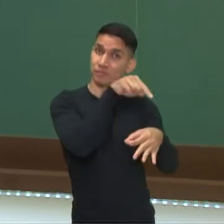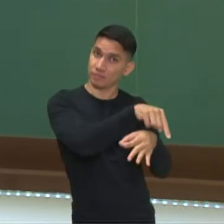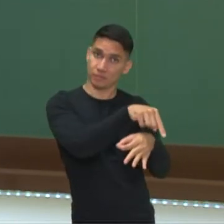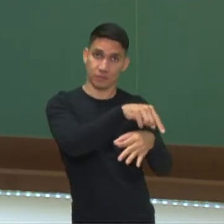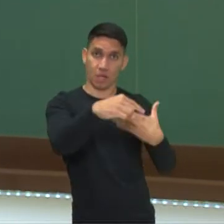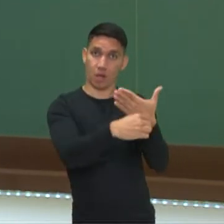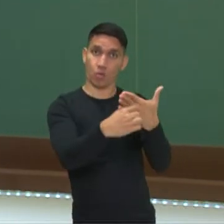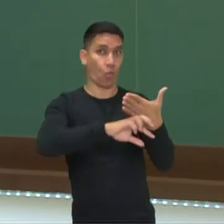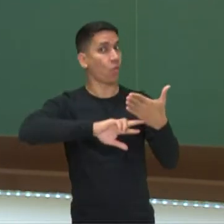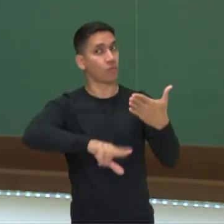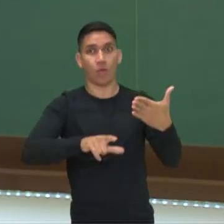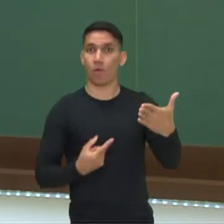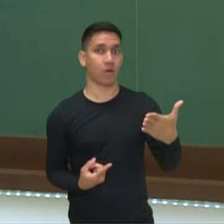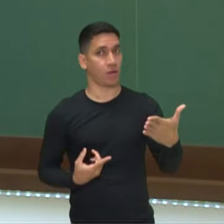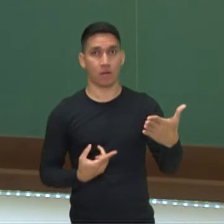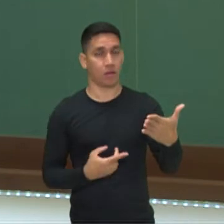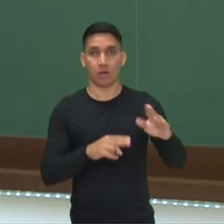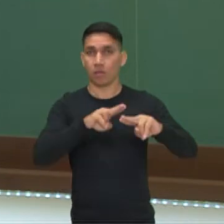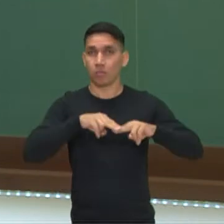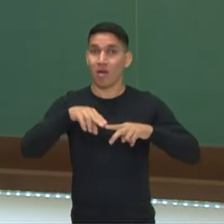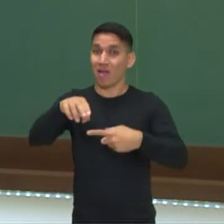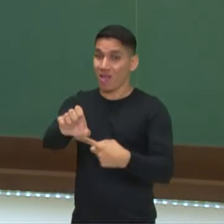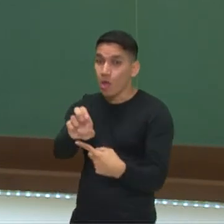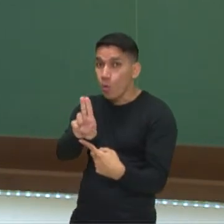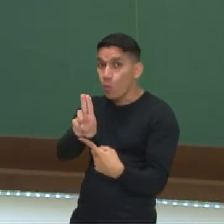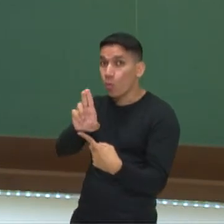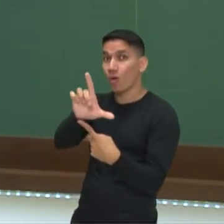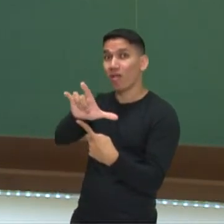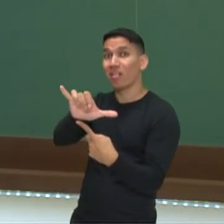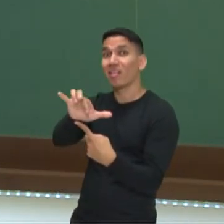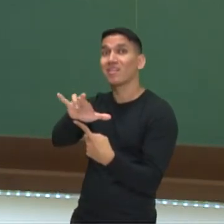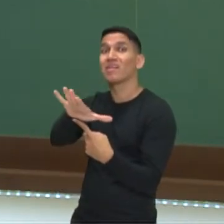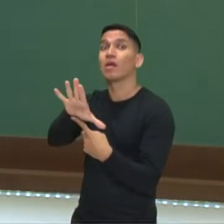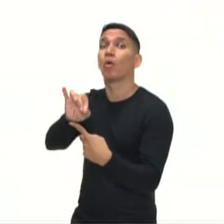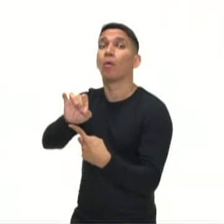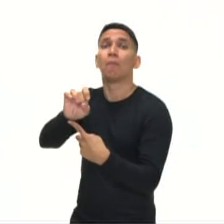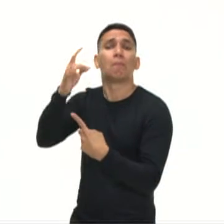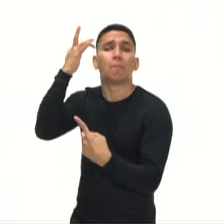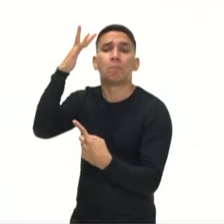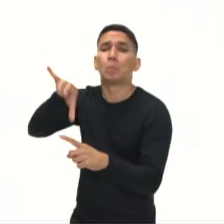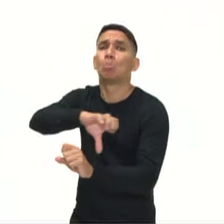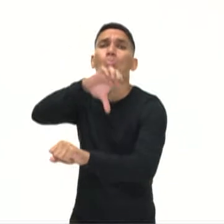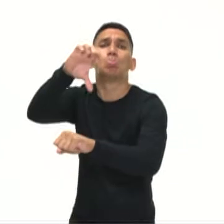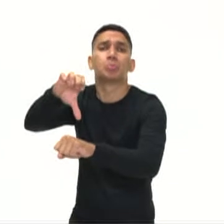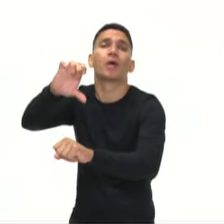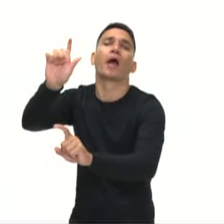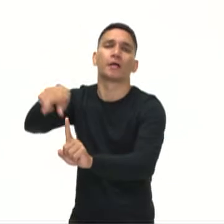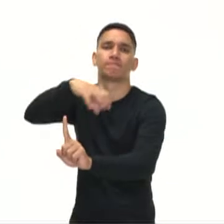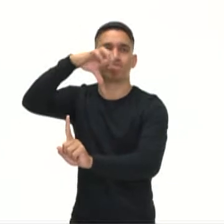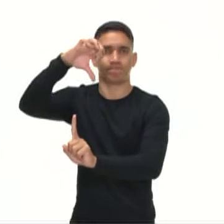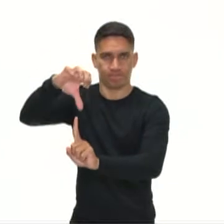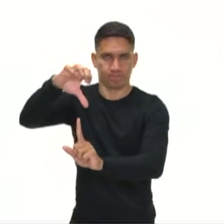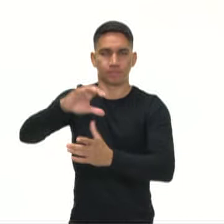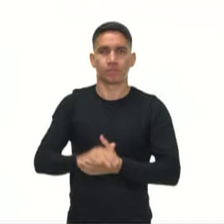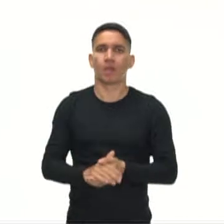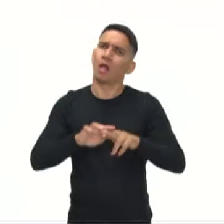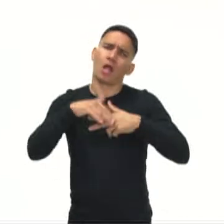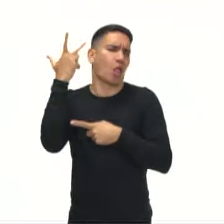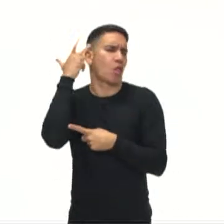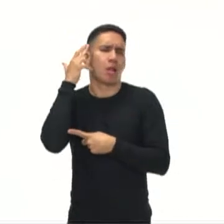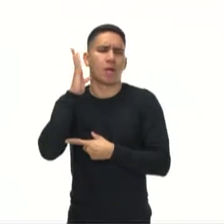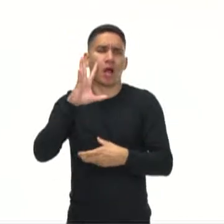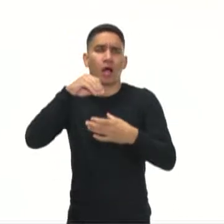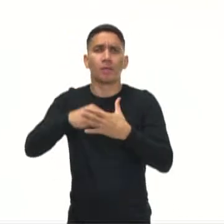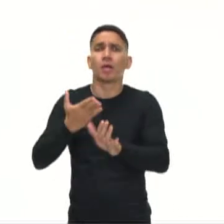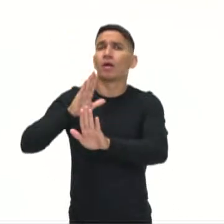com o autor, com o poeta, com a poetisa. É comum encontrarmos figuras de linguagem em poemas, sendo